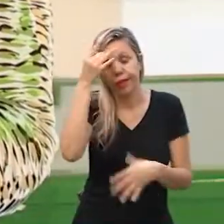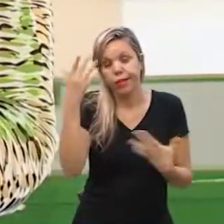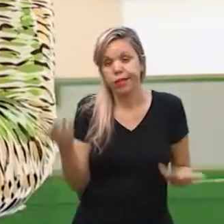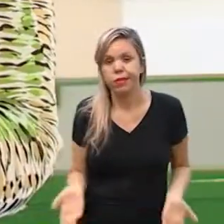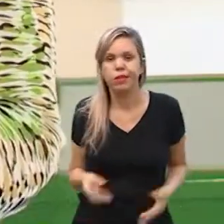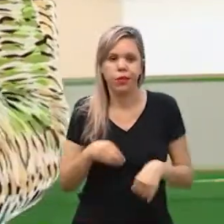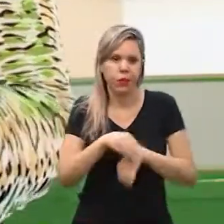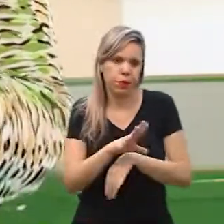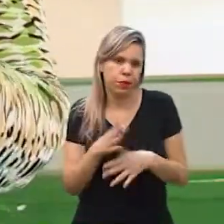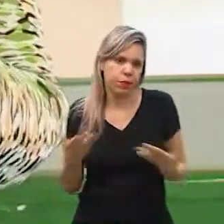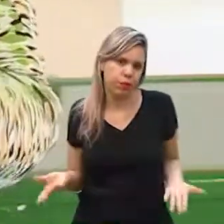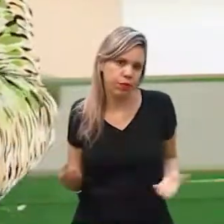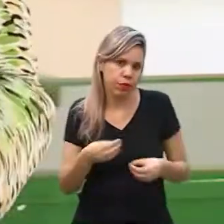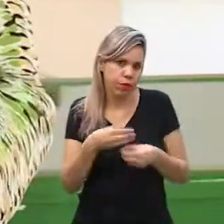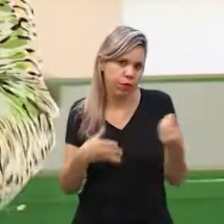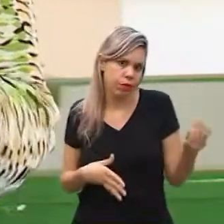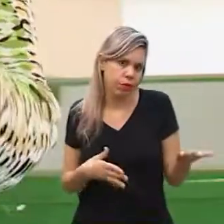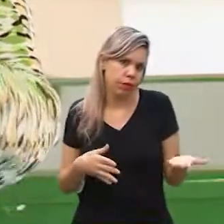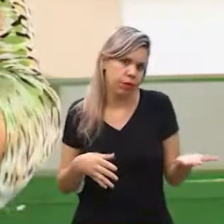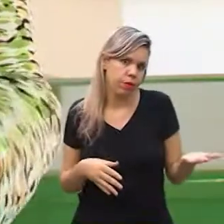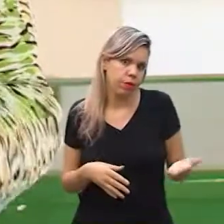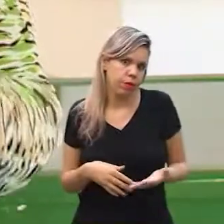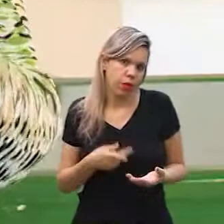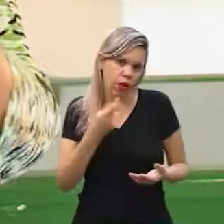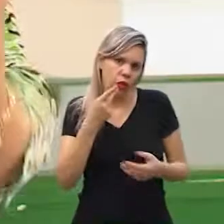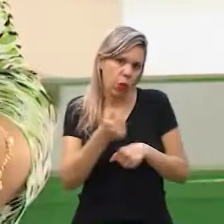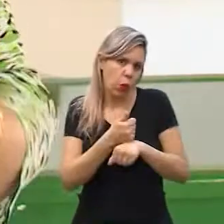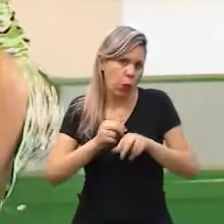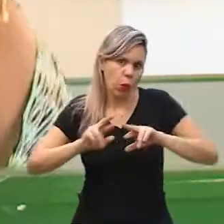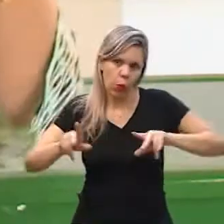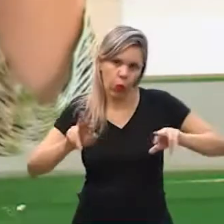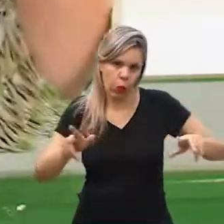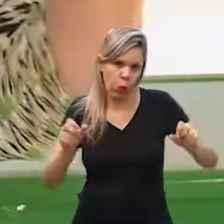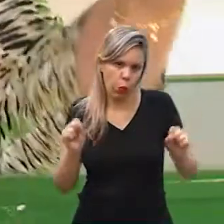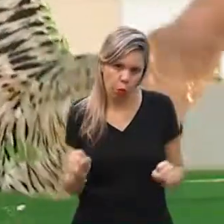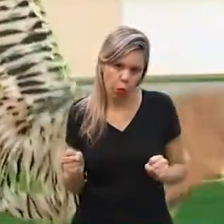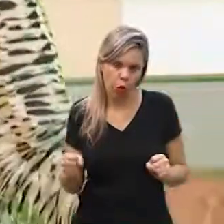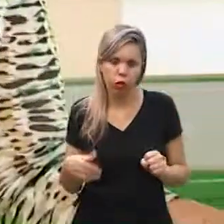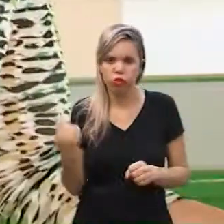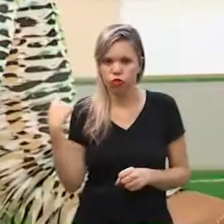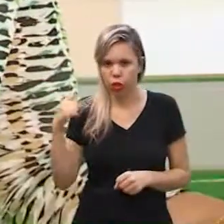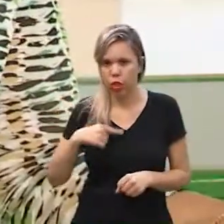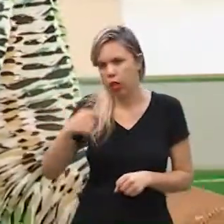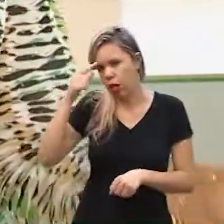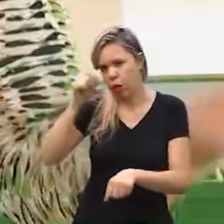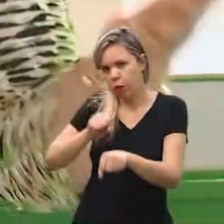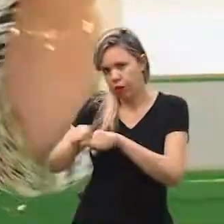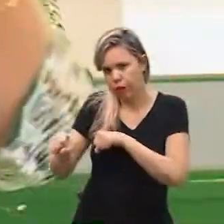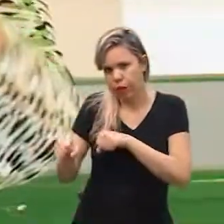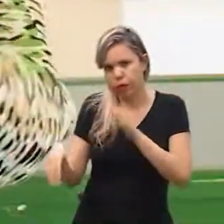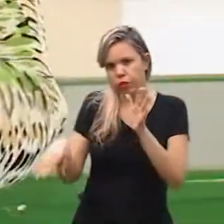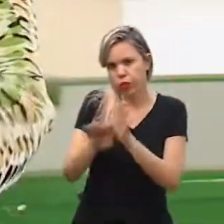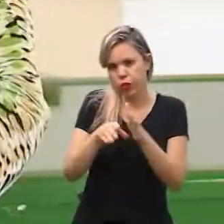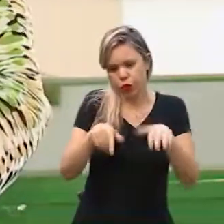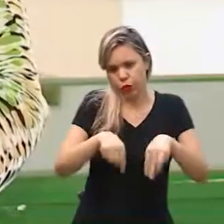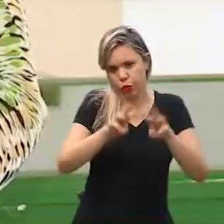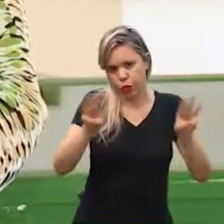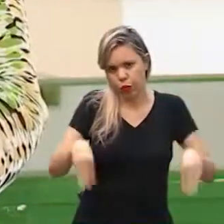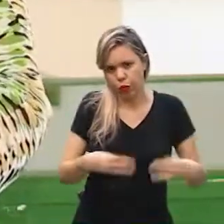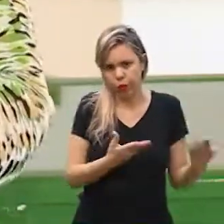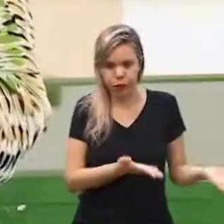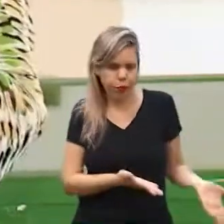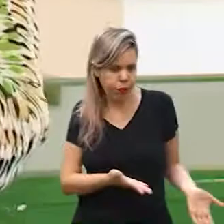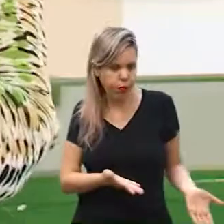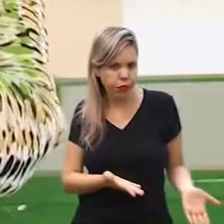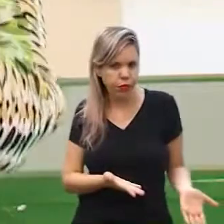Então, como eu disse, muitos profissionais que já têm uma graduação vêm trabalhar no